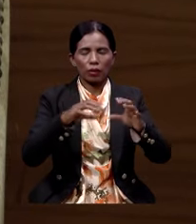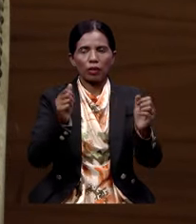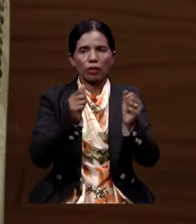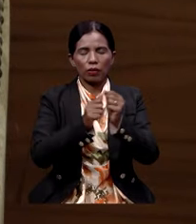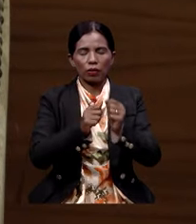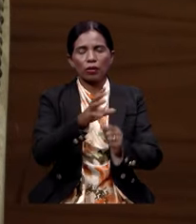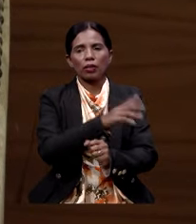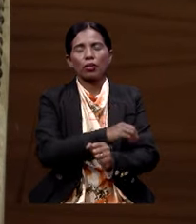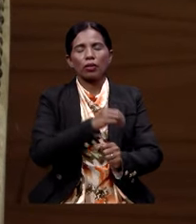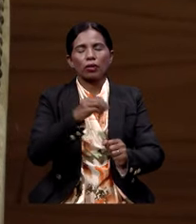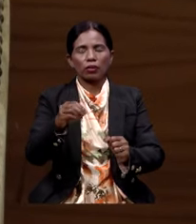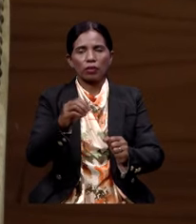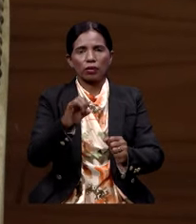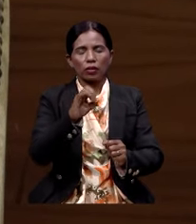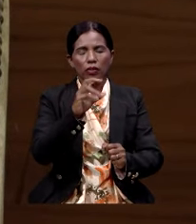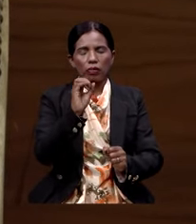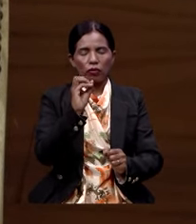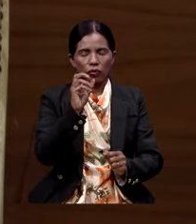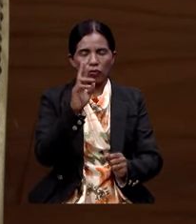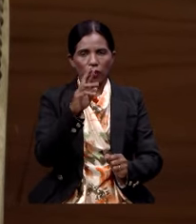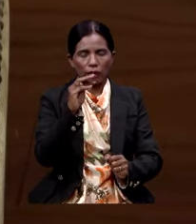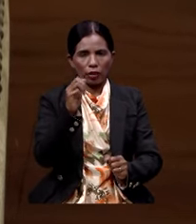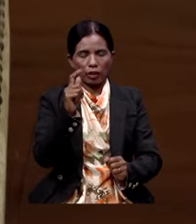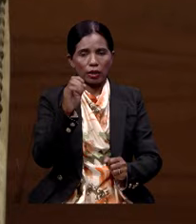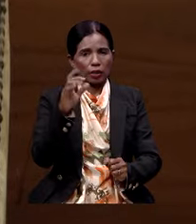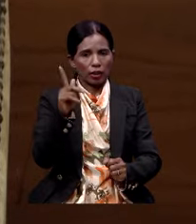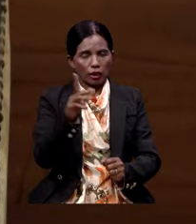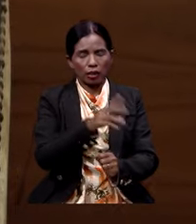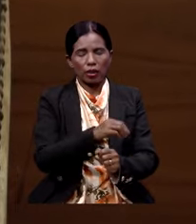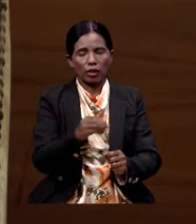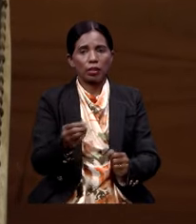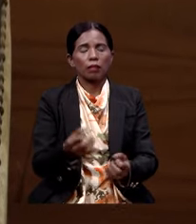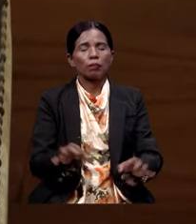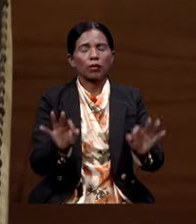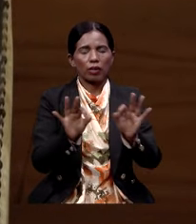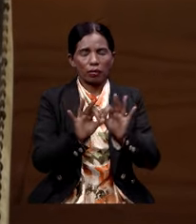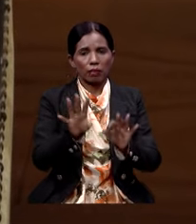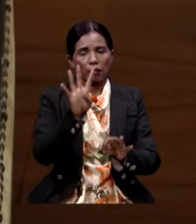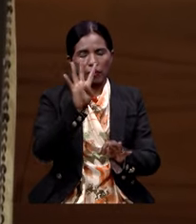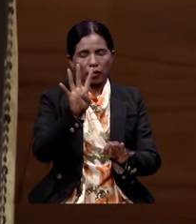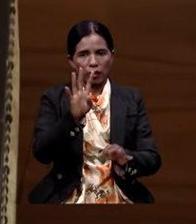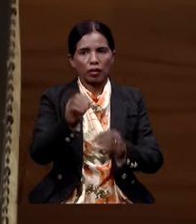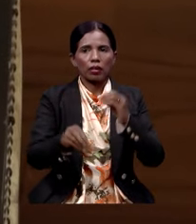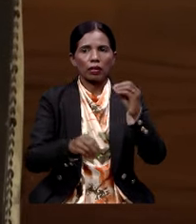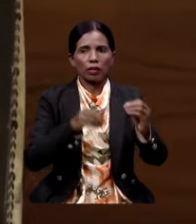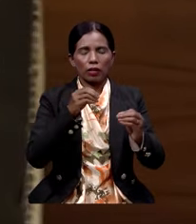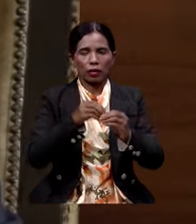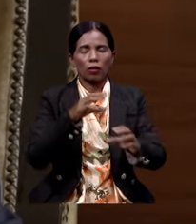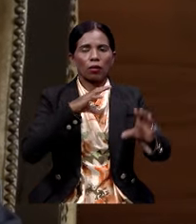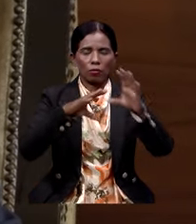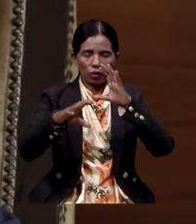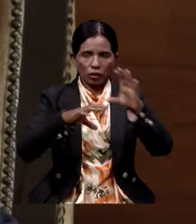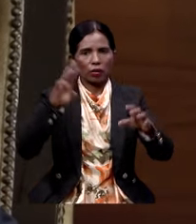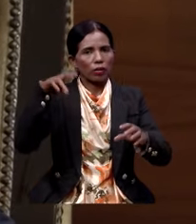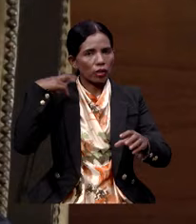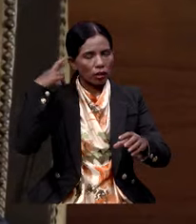informática. E a puat hat importante e a memorándum. E da maconaba comunicação rádio